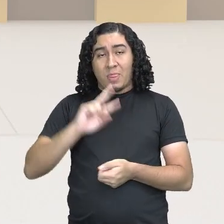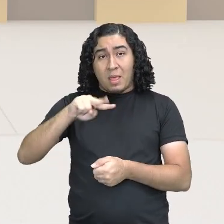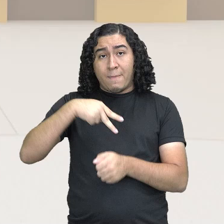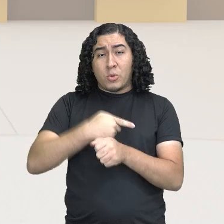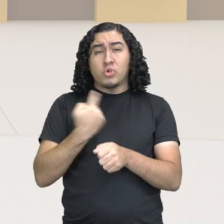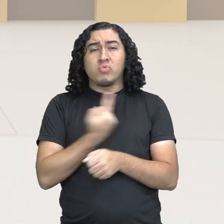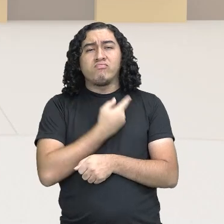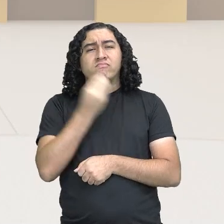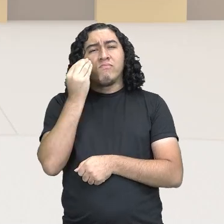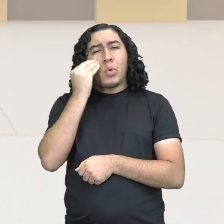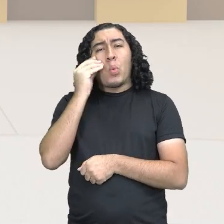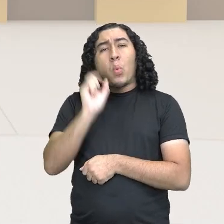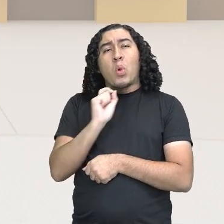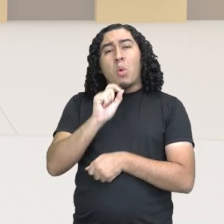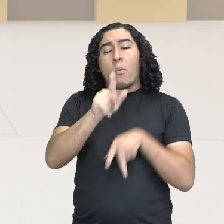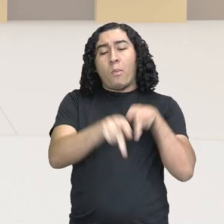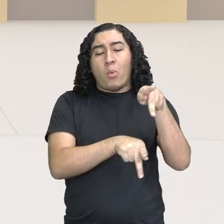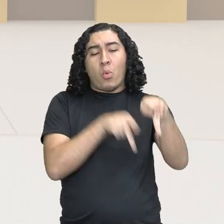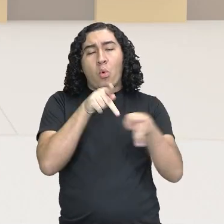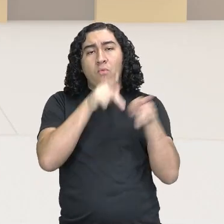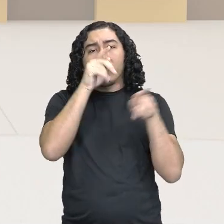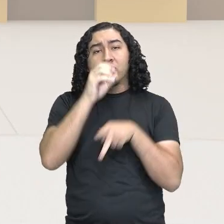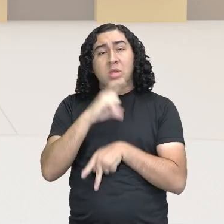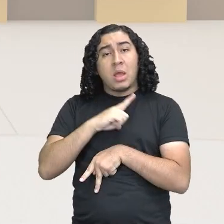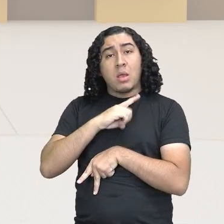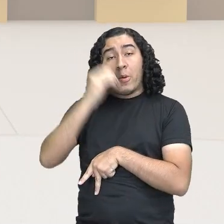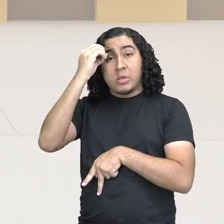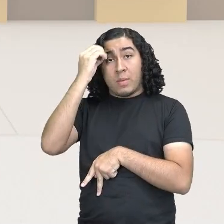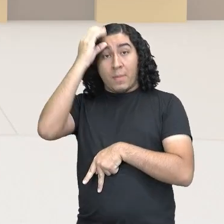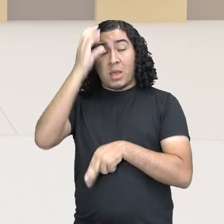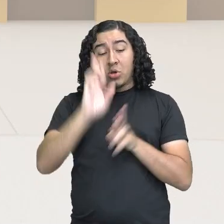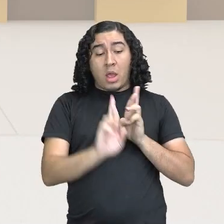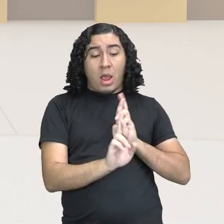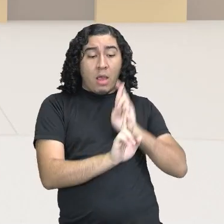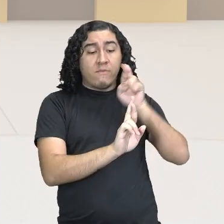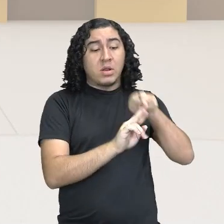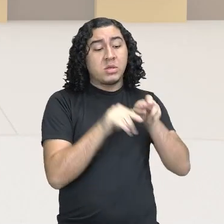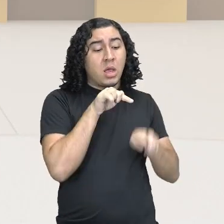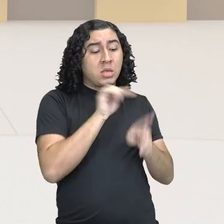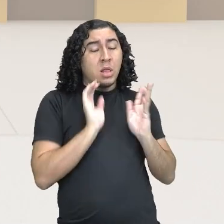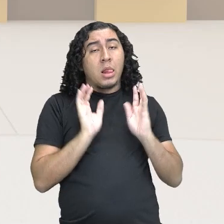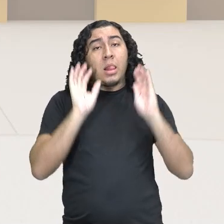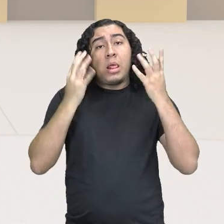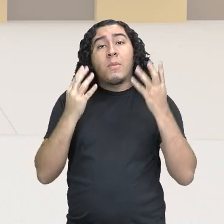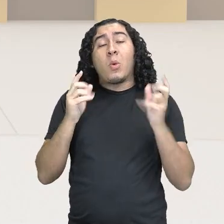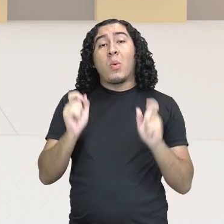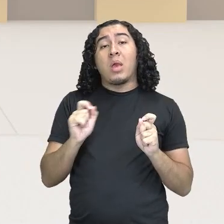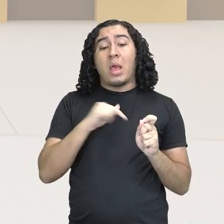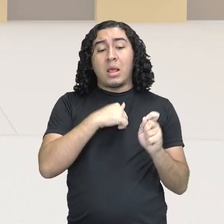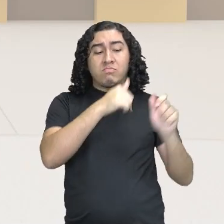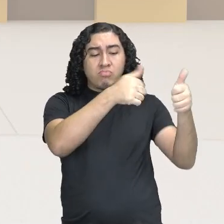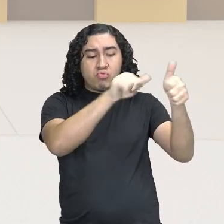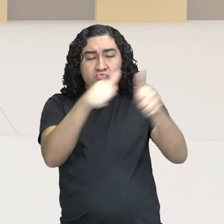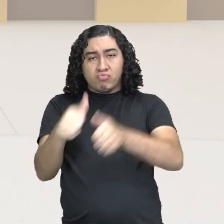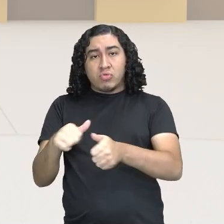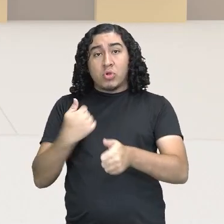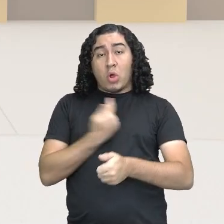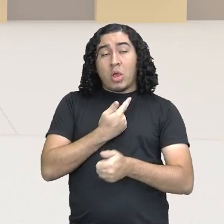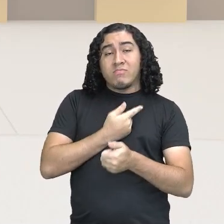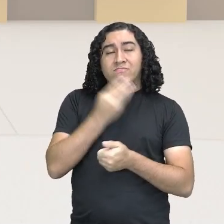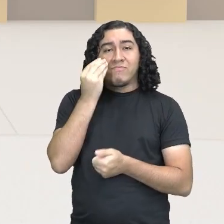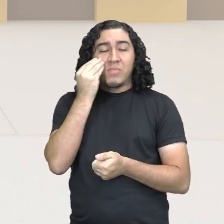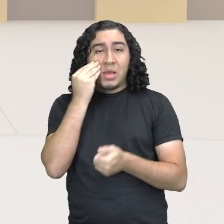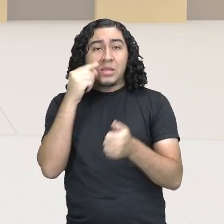popular, o que a população verifica com relação a esse clima, o que ela está observando, e nós vamos comparar esses dados com o que